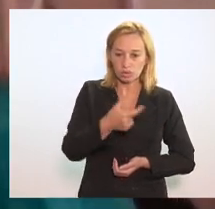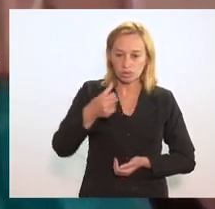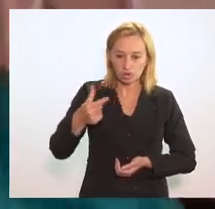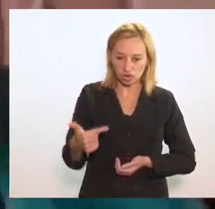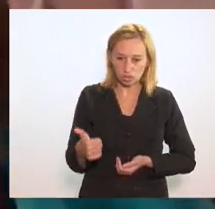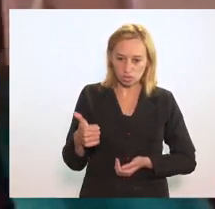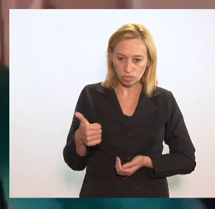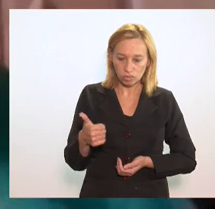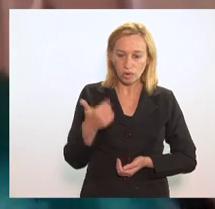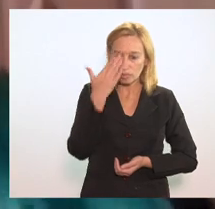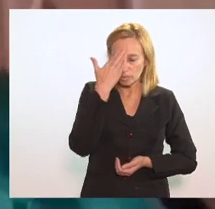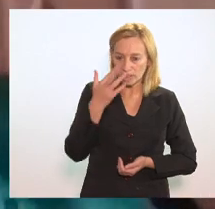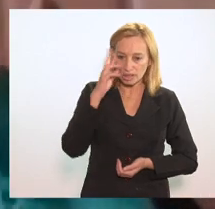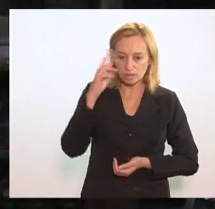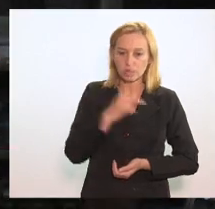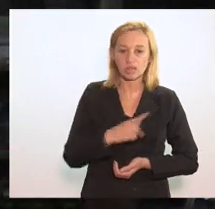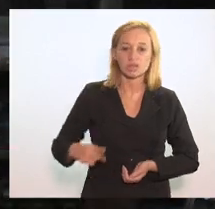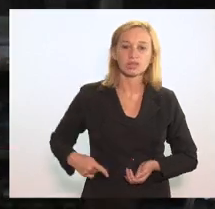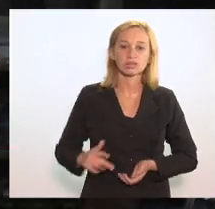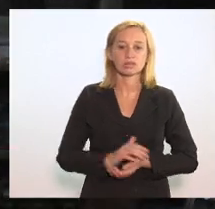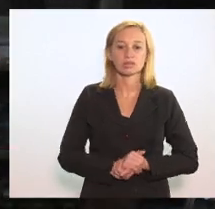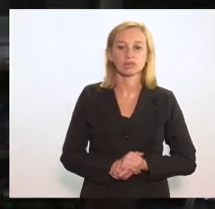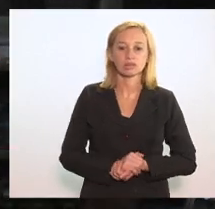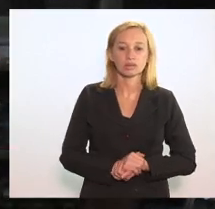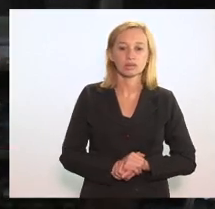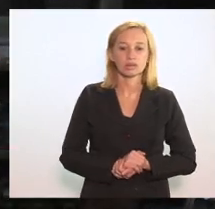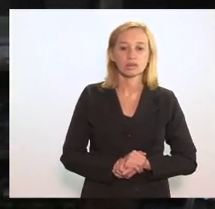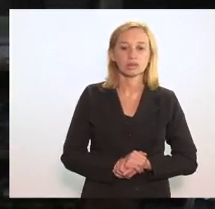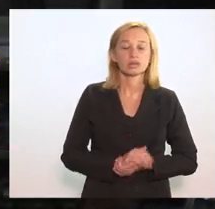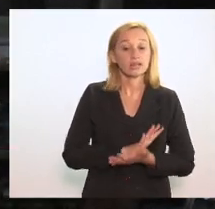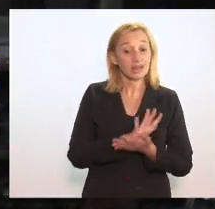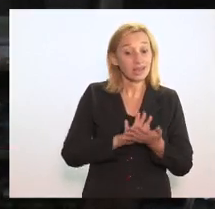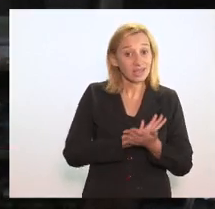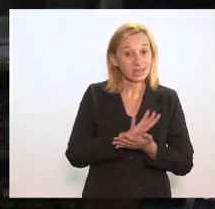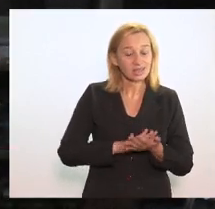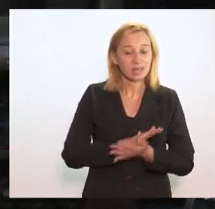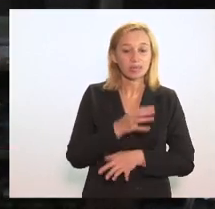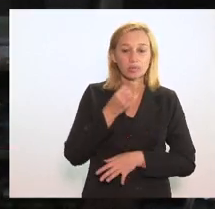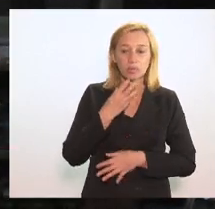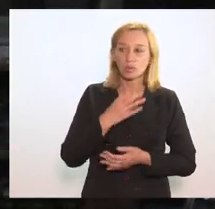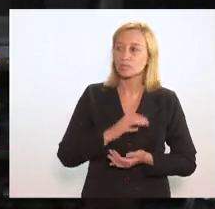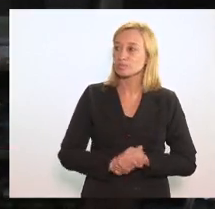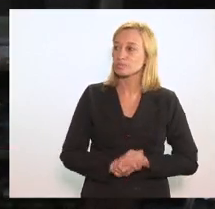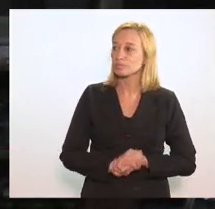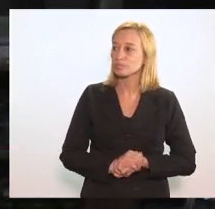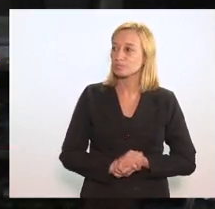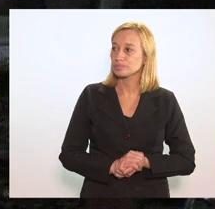2021. Obrigada, presidenta. Nada. Bom,